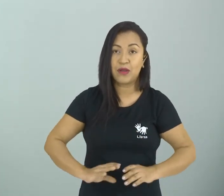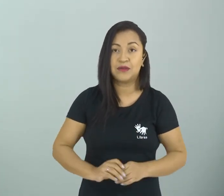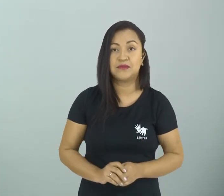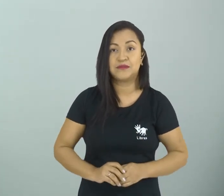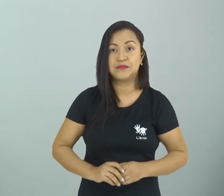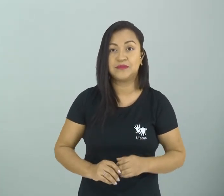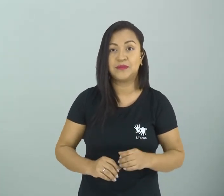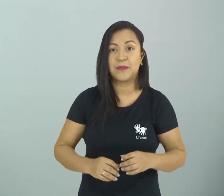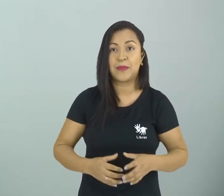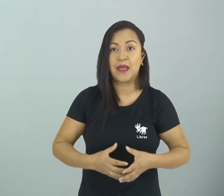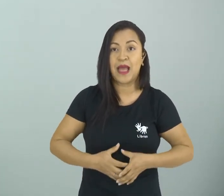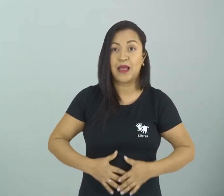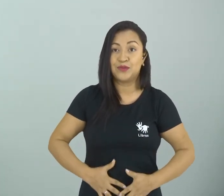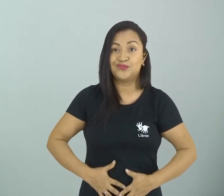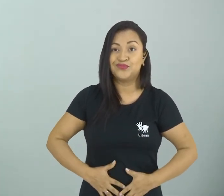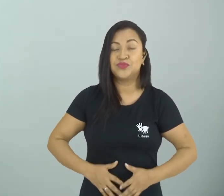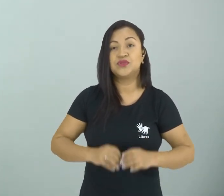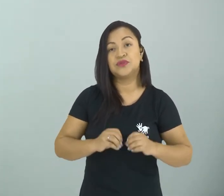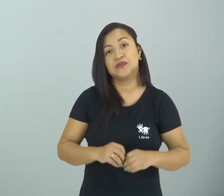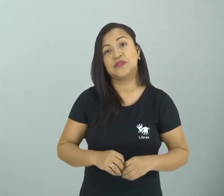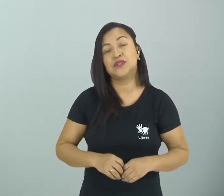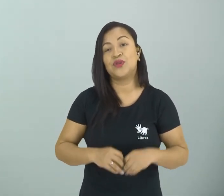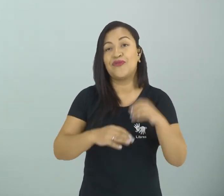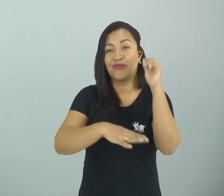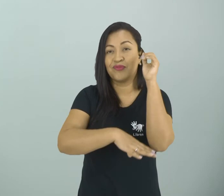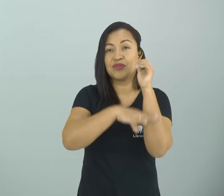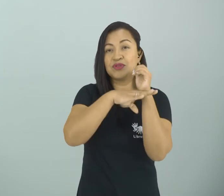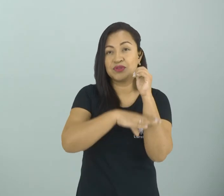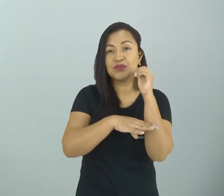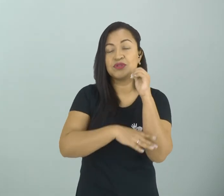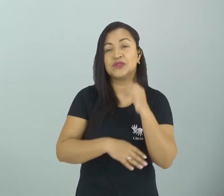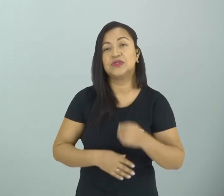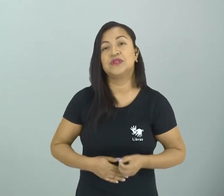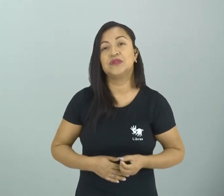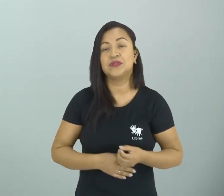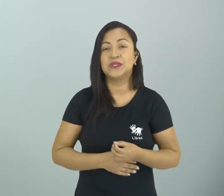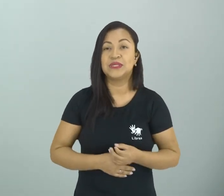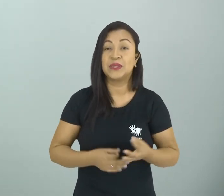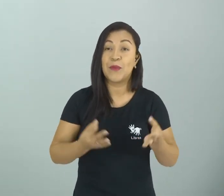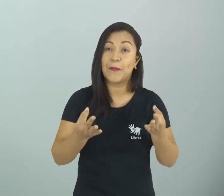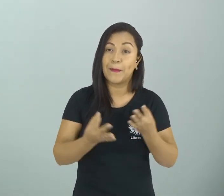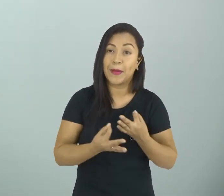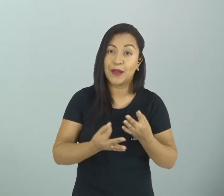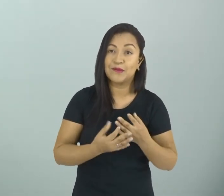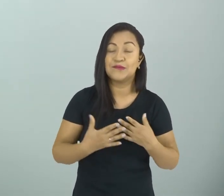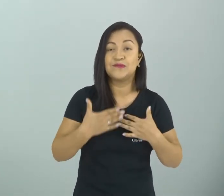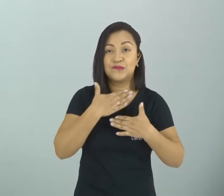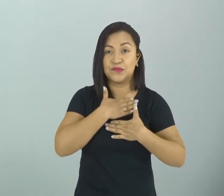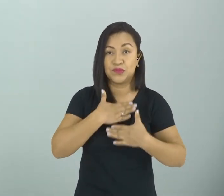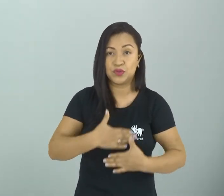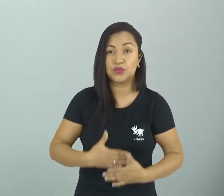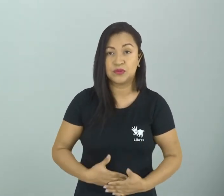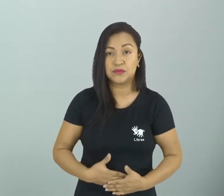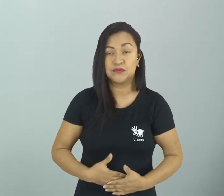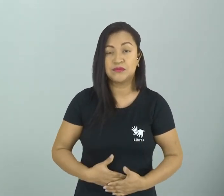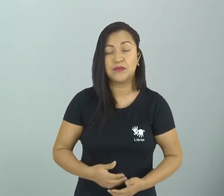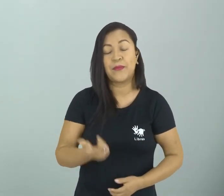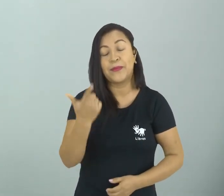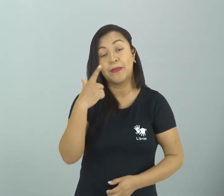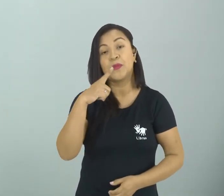da cavidade abdominal e fiquem numa temperatura mais baixa do que a temperatura do nosso corpo para